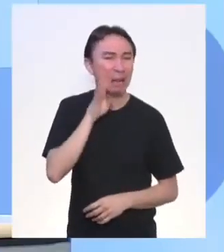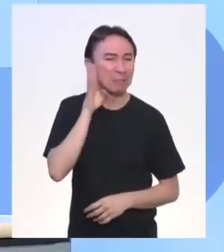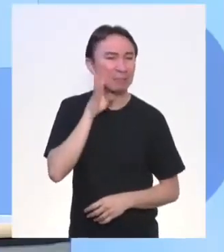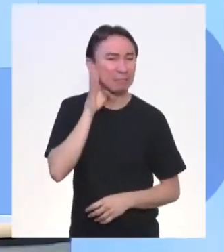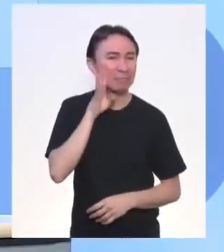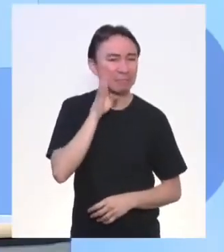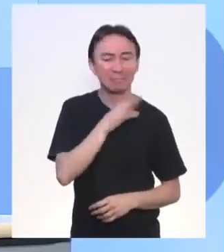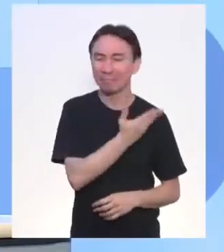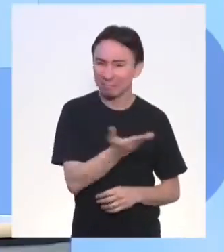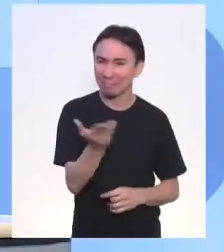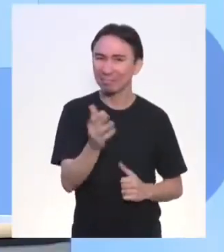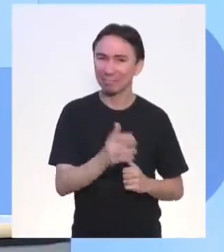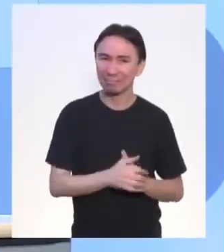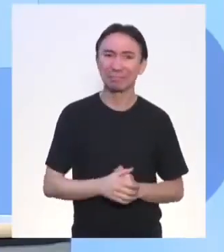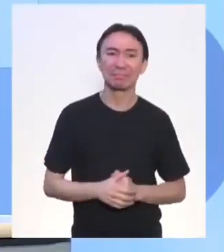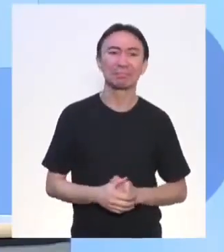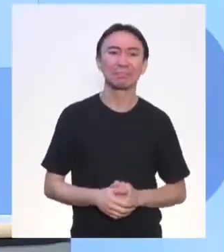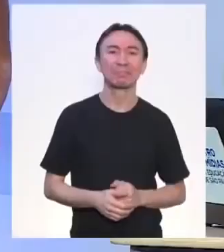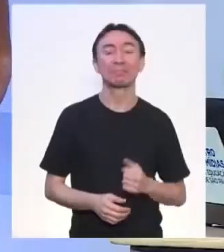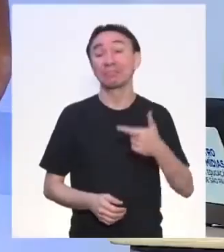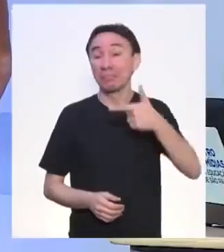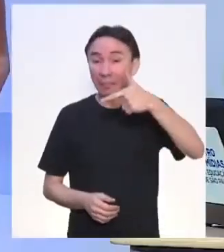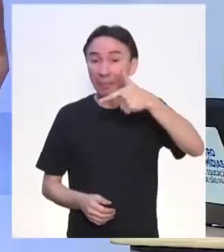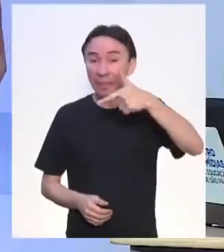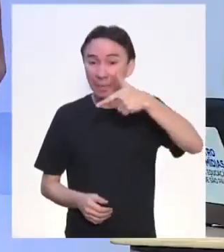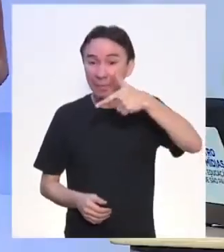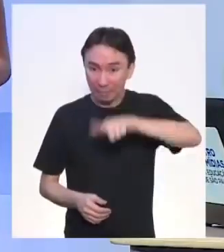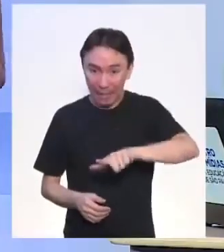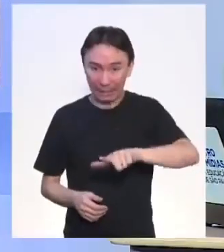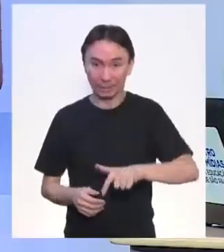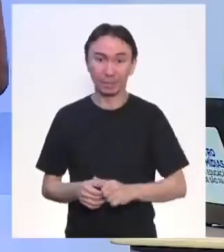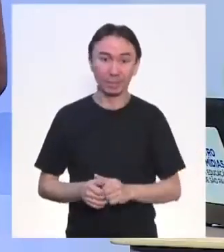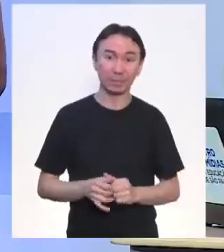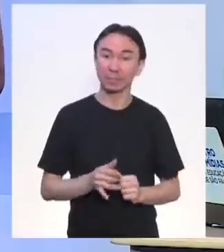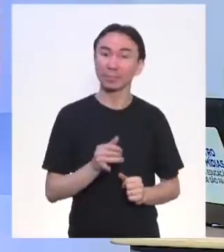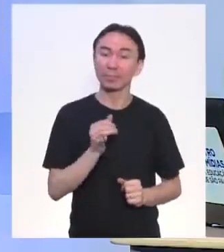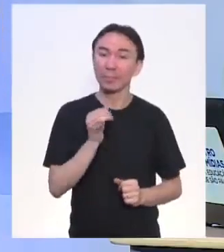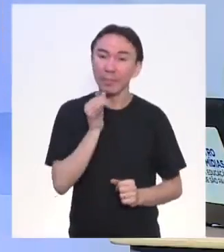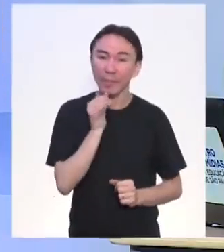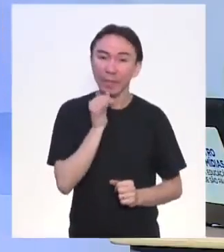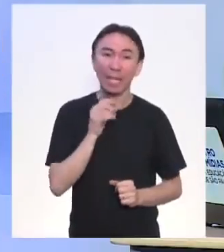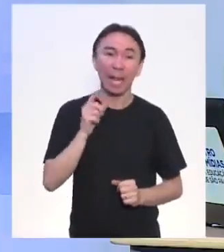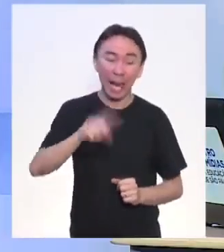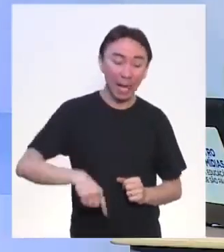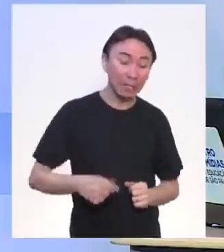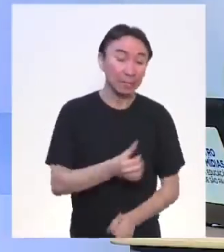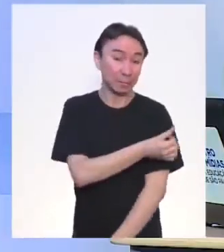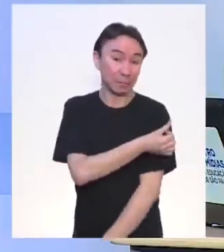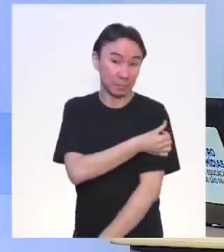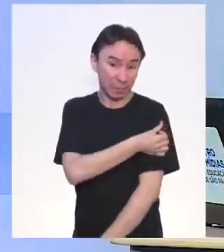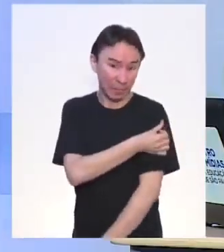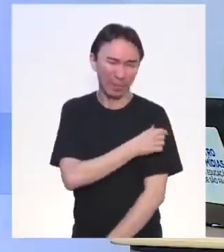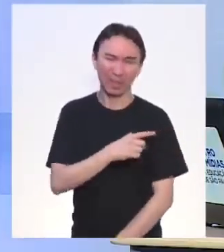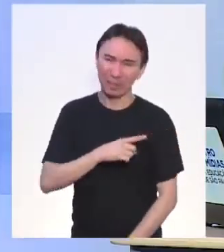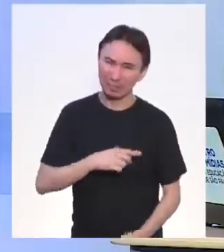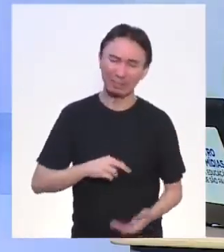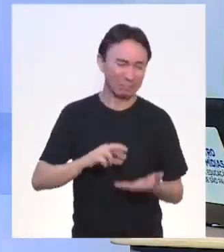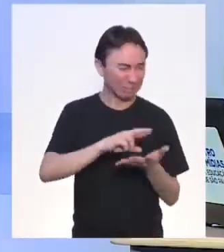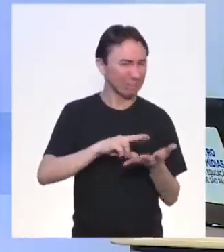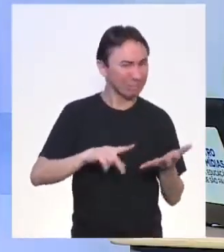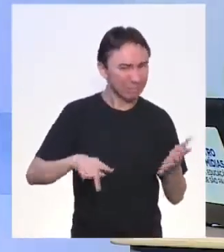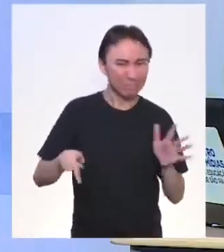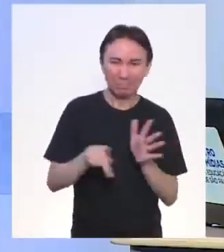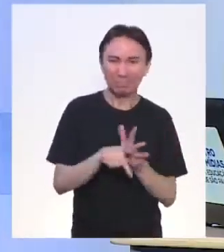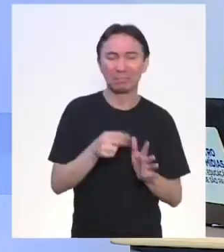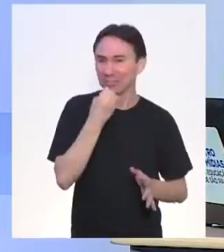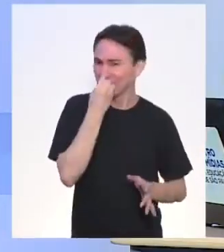rica, né, matematicamente. A gente vai falar, essas aqui no 6º ano, são as propriedades mais adequadas, mas tem muitas outras, tá? Perfeito.